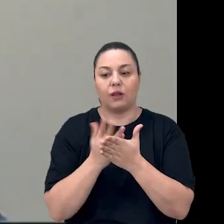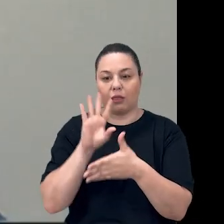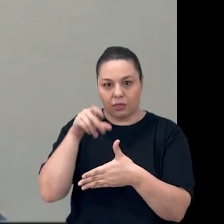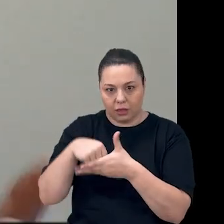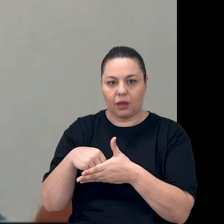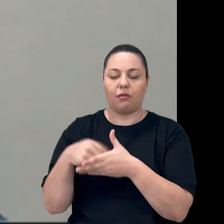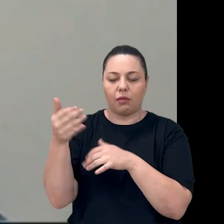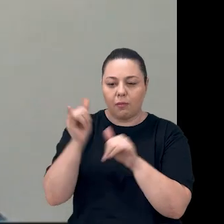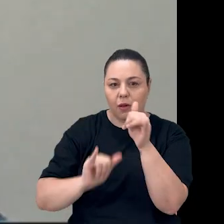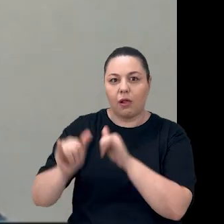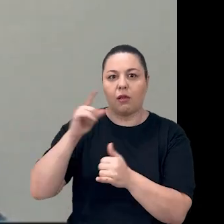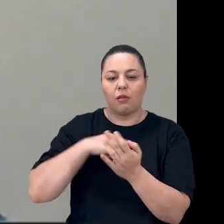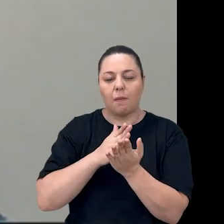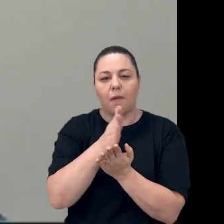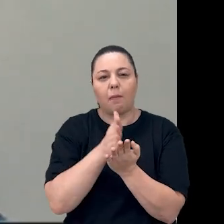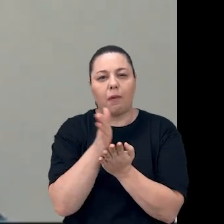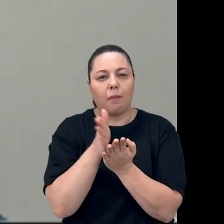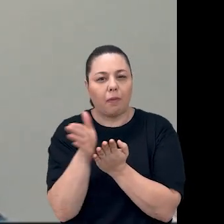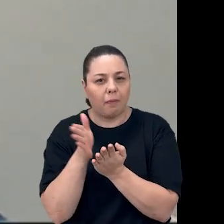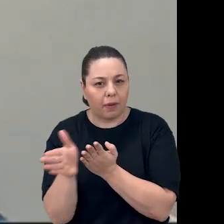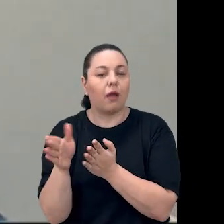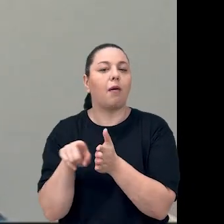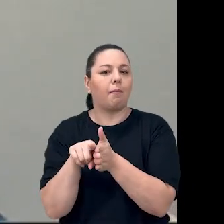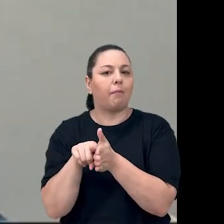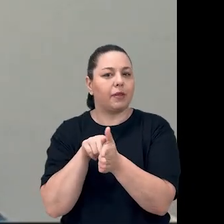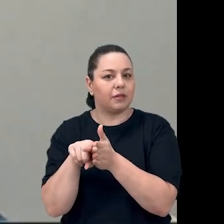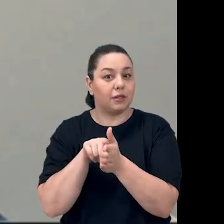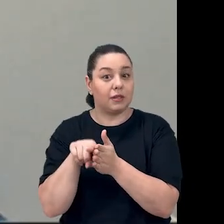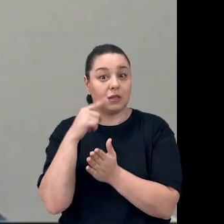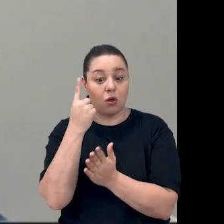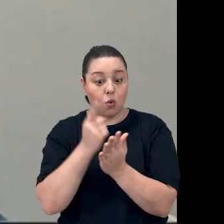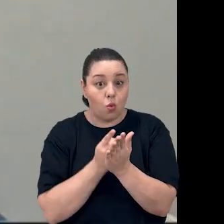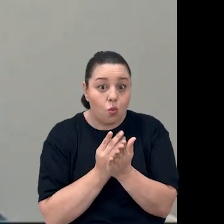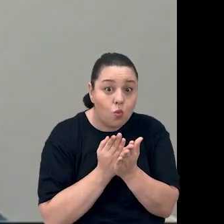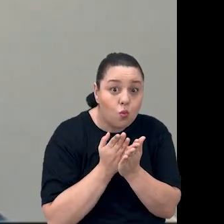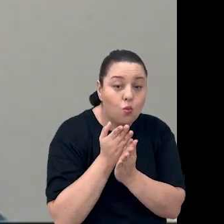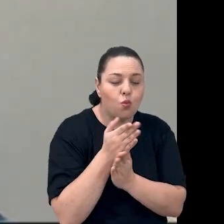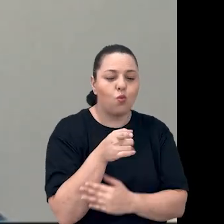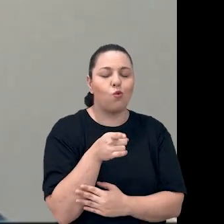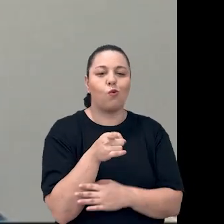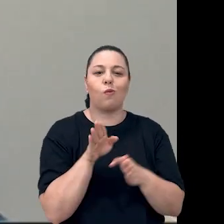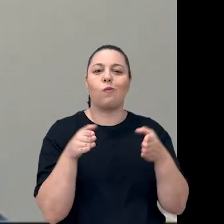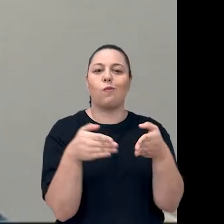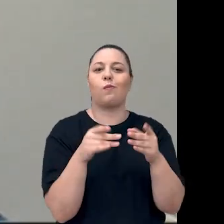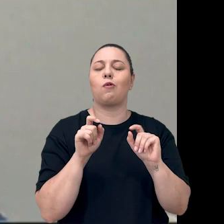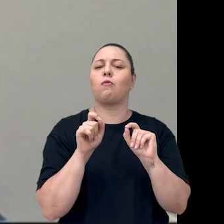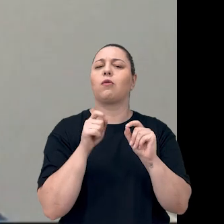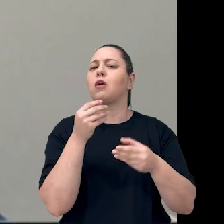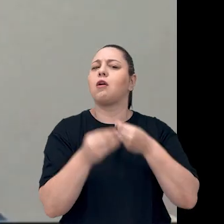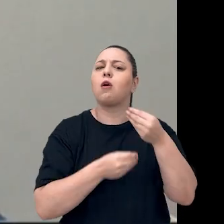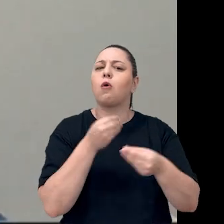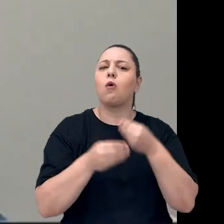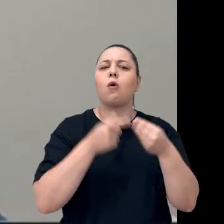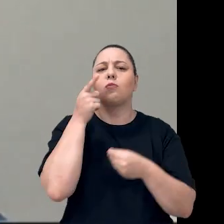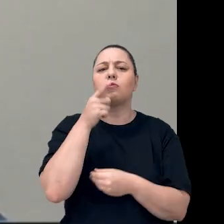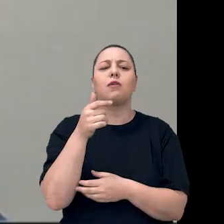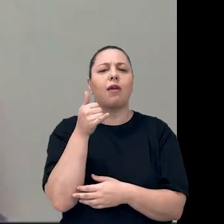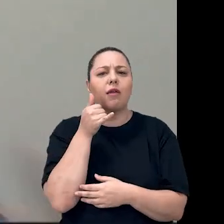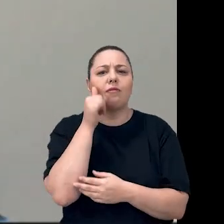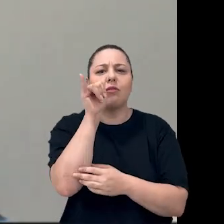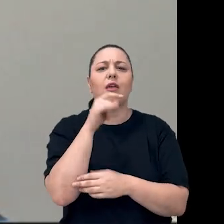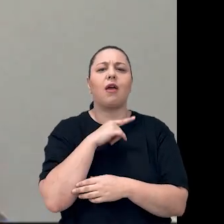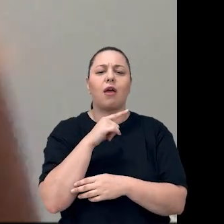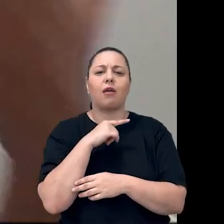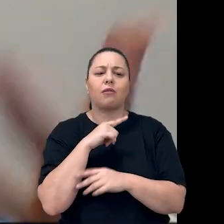Ele tem algumas linhas de pesquisas e uma delas está voltada justamente para a obtenção de algumas moléculas com